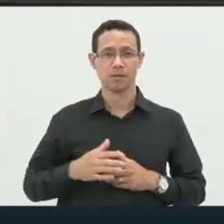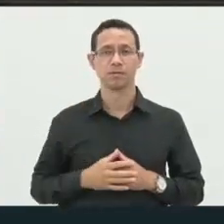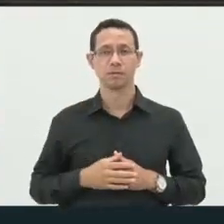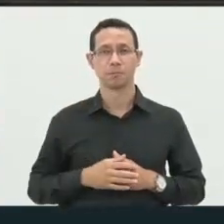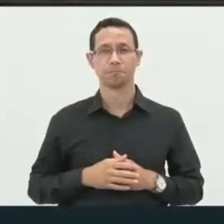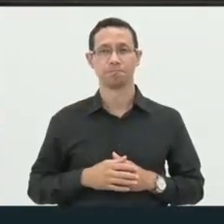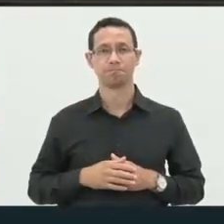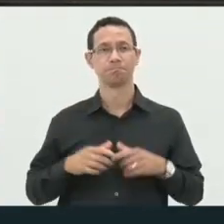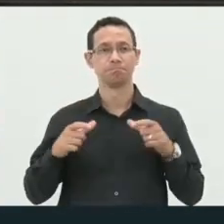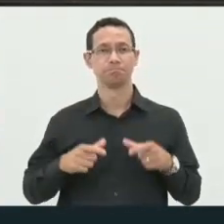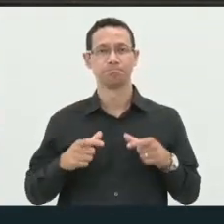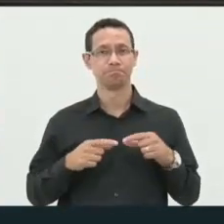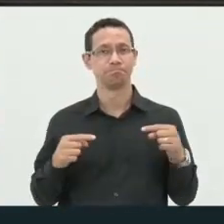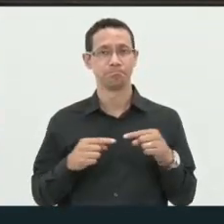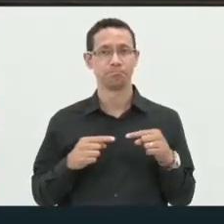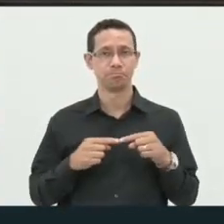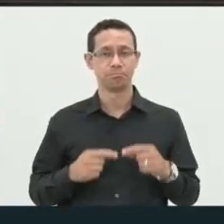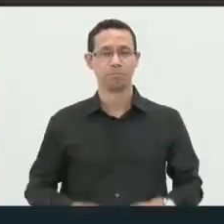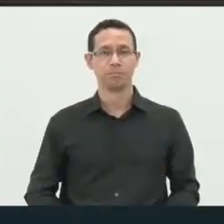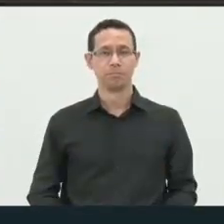com relação